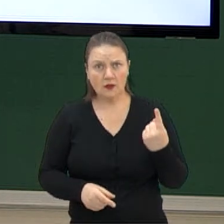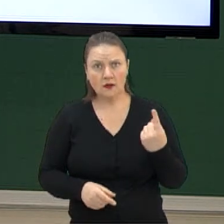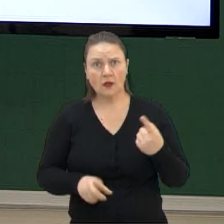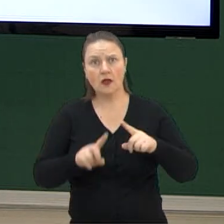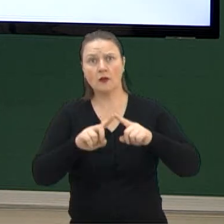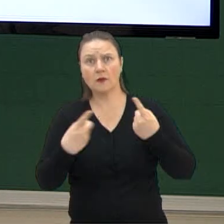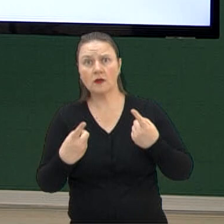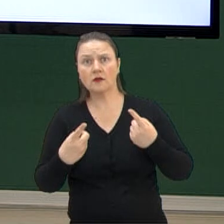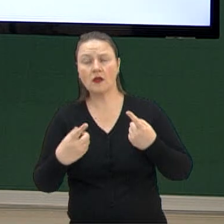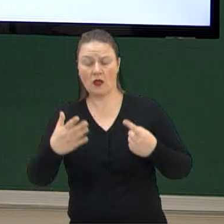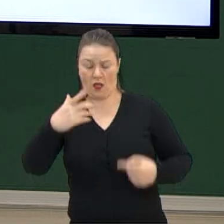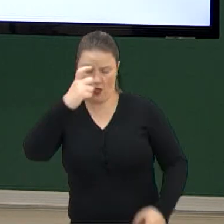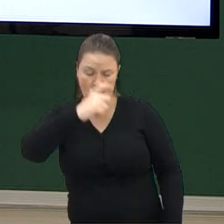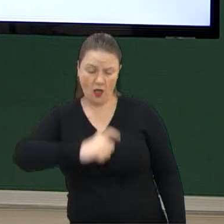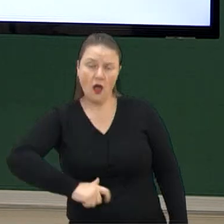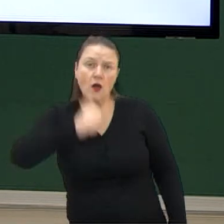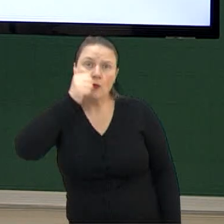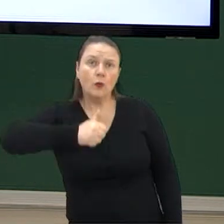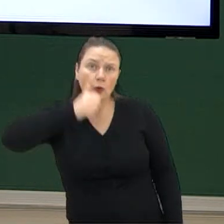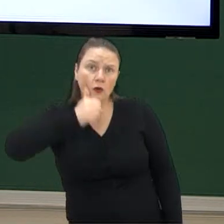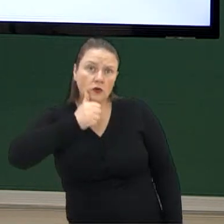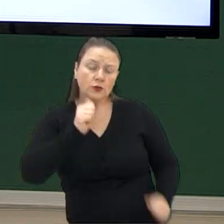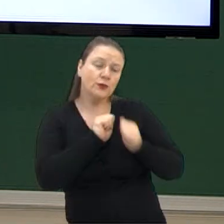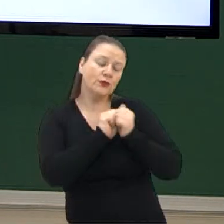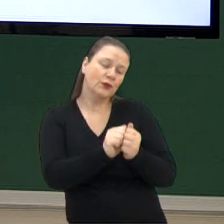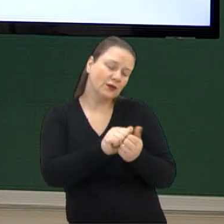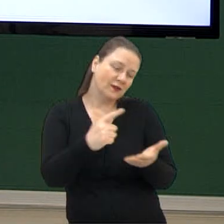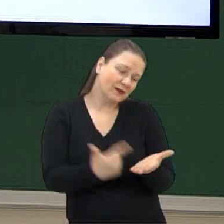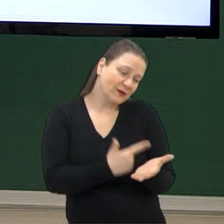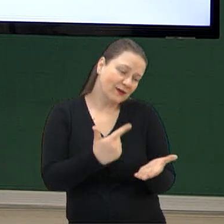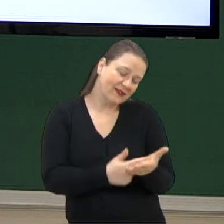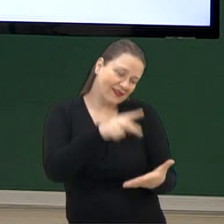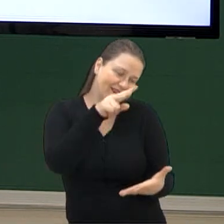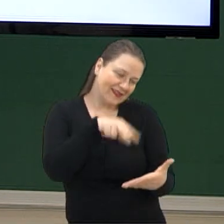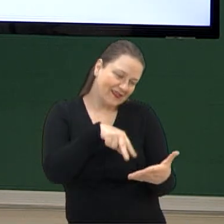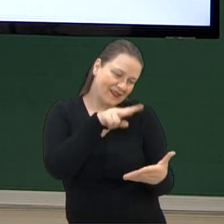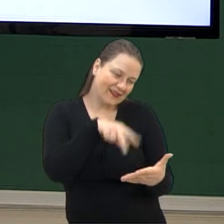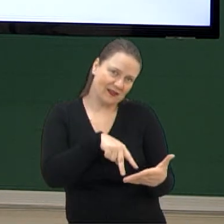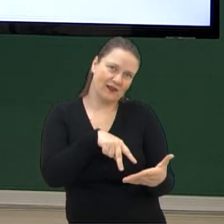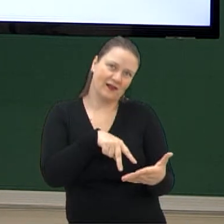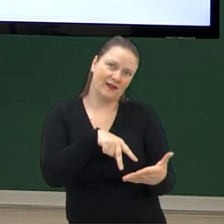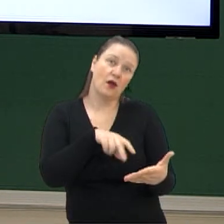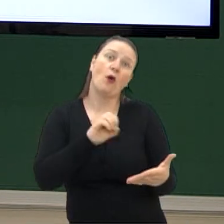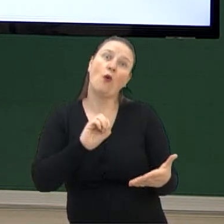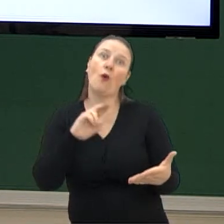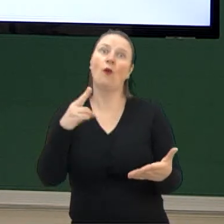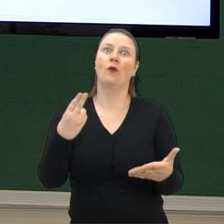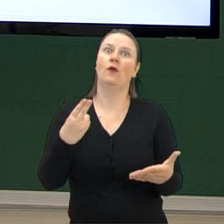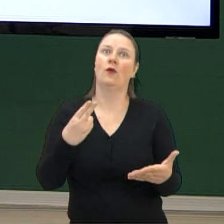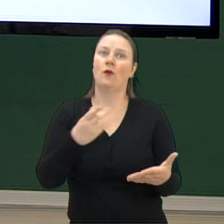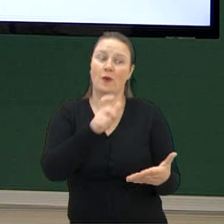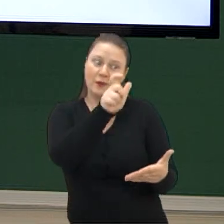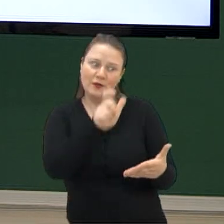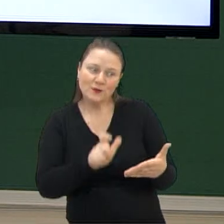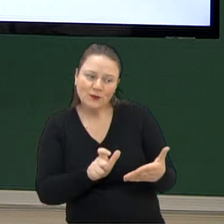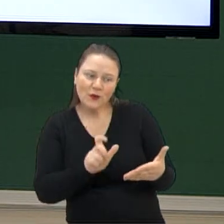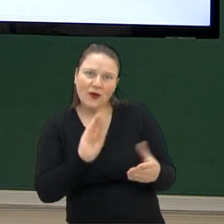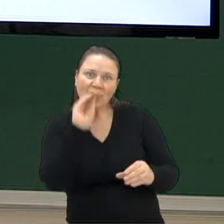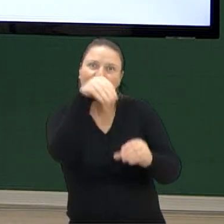Continua. Só ela e quem? E o livro. Será que é o livro mesmo ou será que é um personagem que ela está lendo e ela